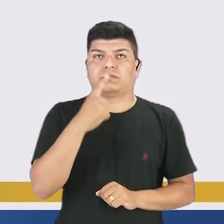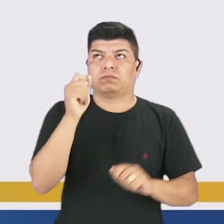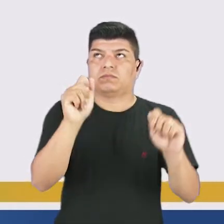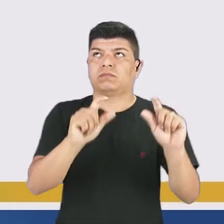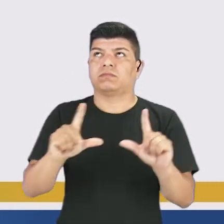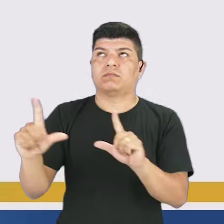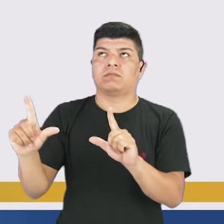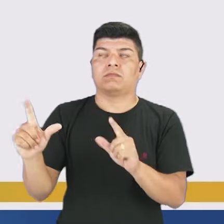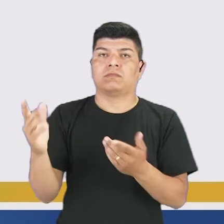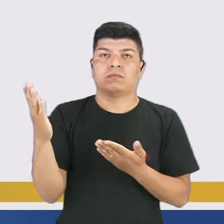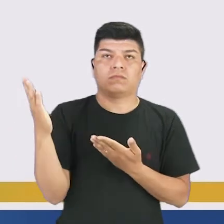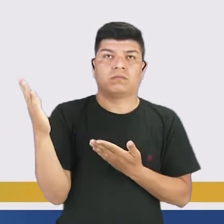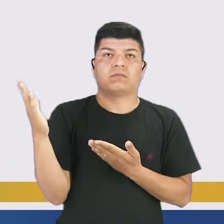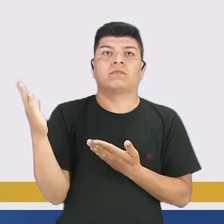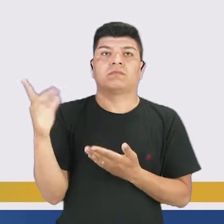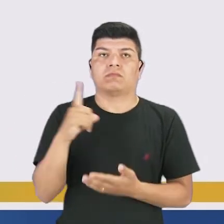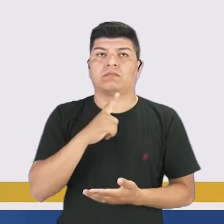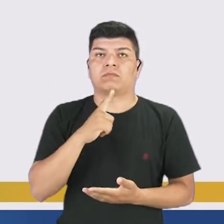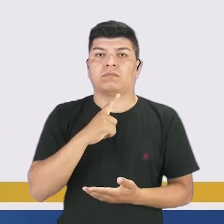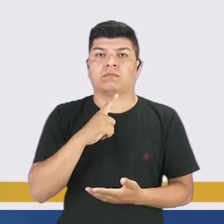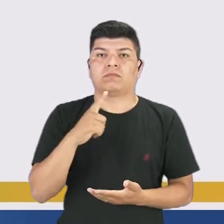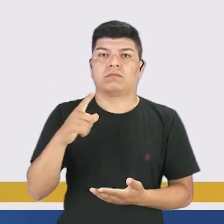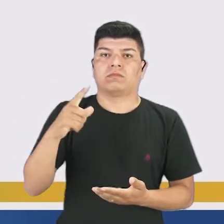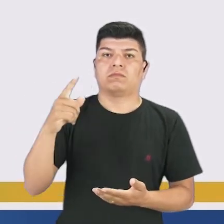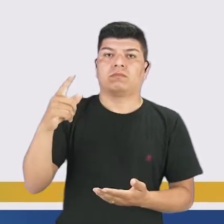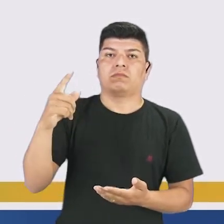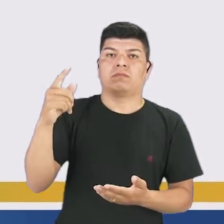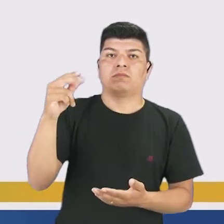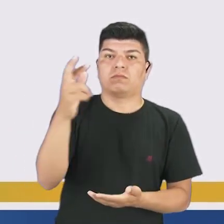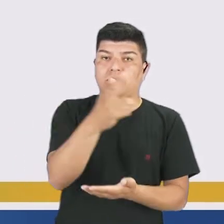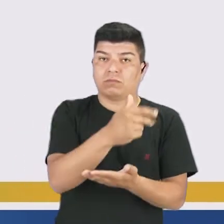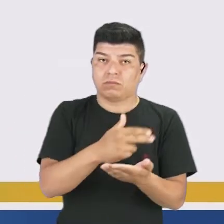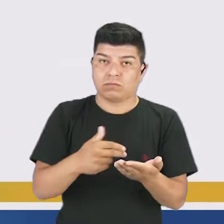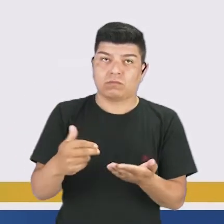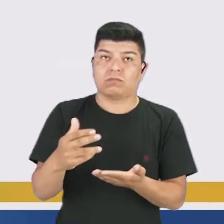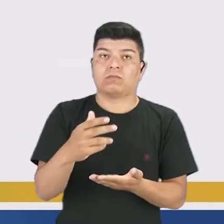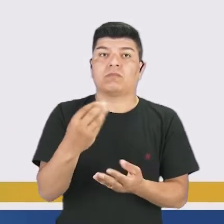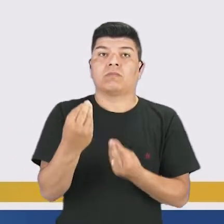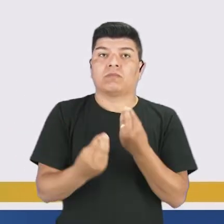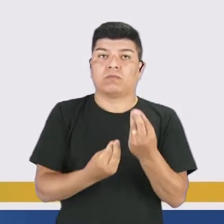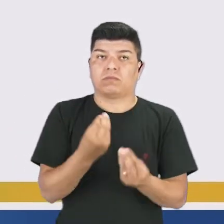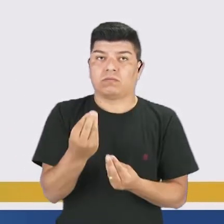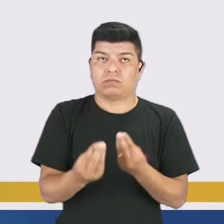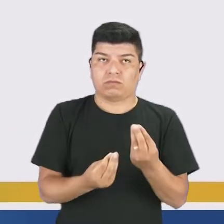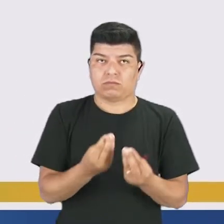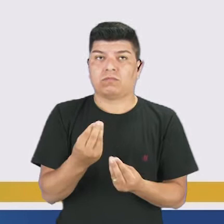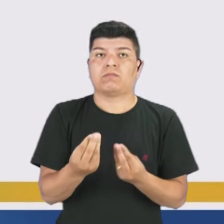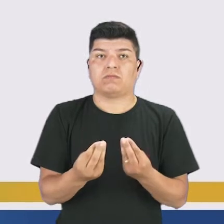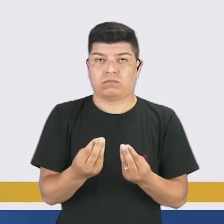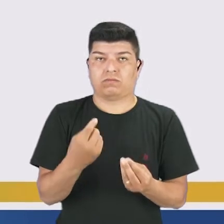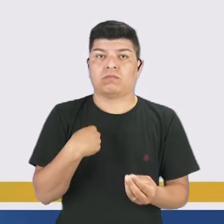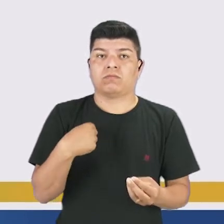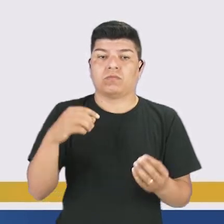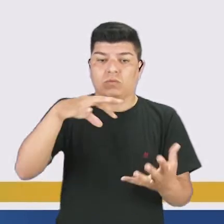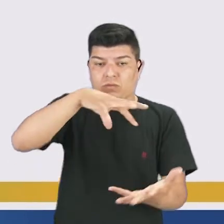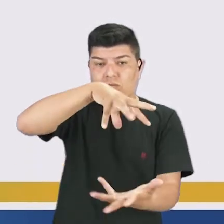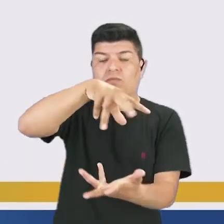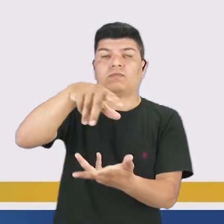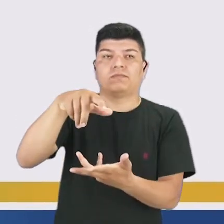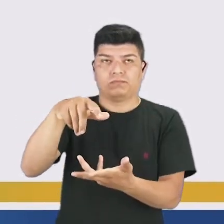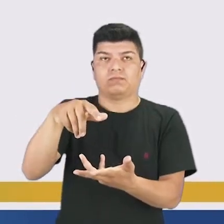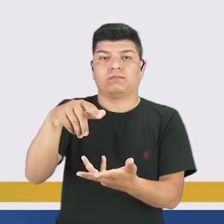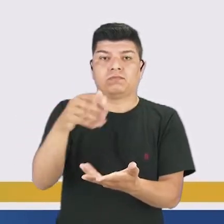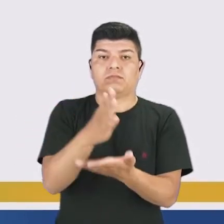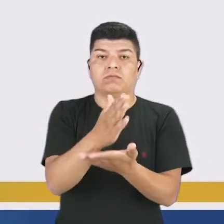aí um mapa que demonstra como realmente estava regionalizado o mundo. Essa é uma forma